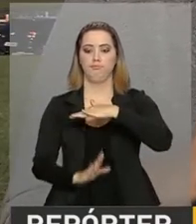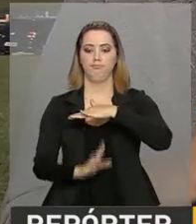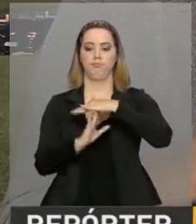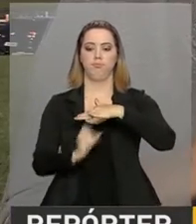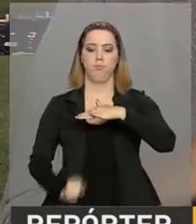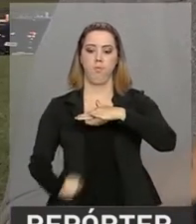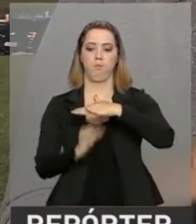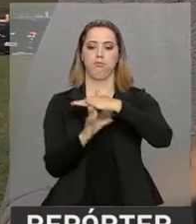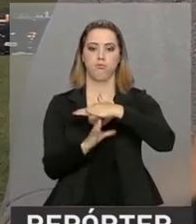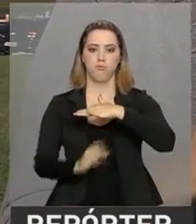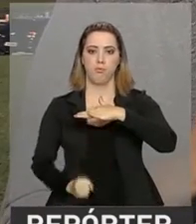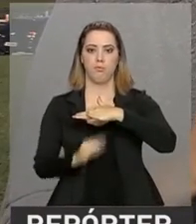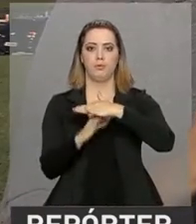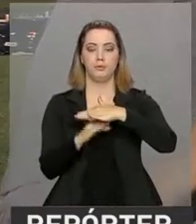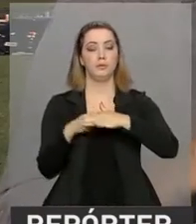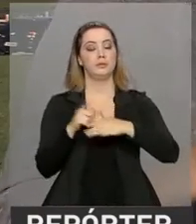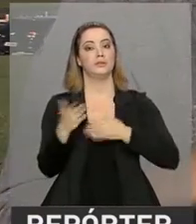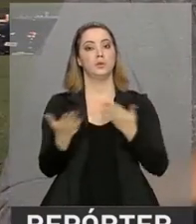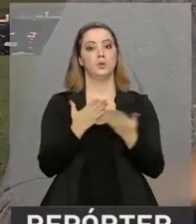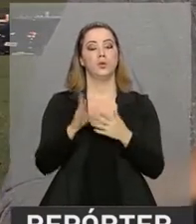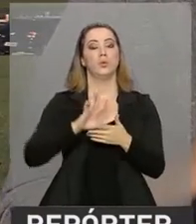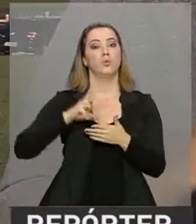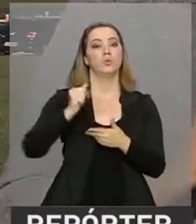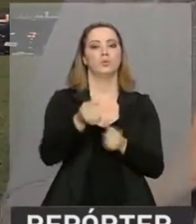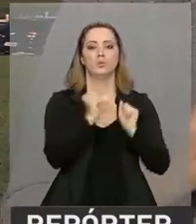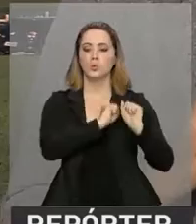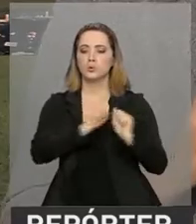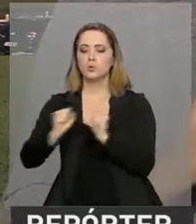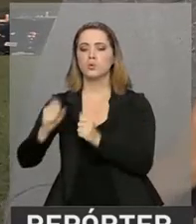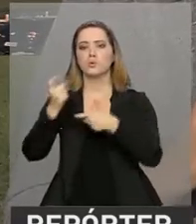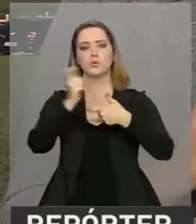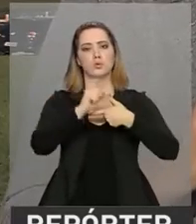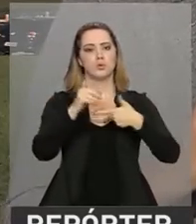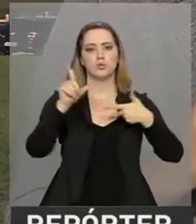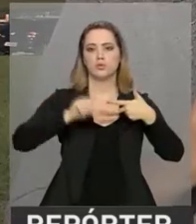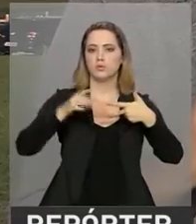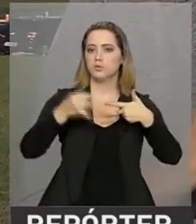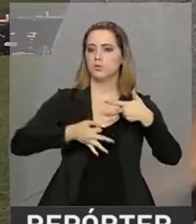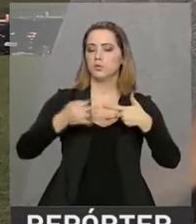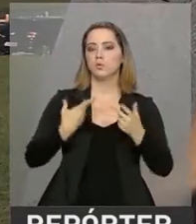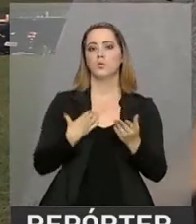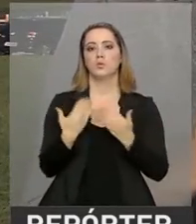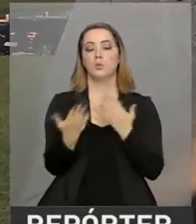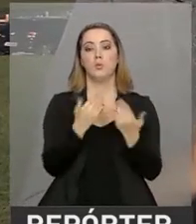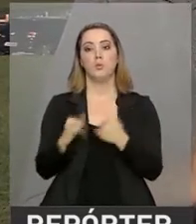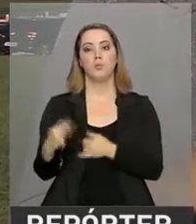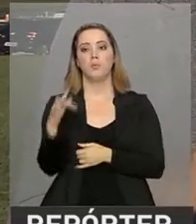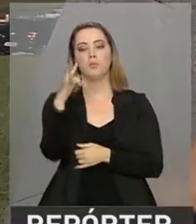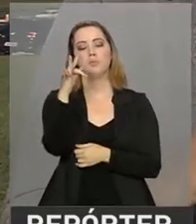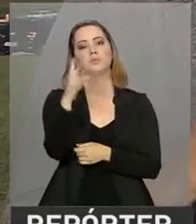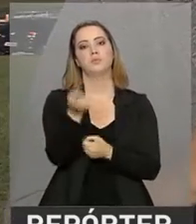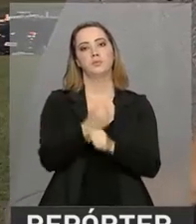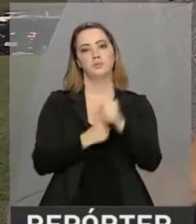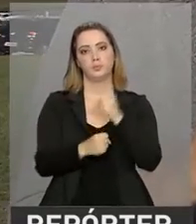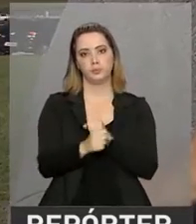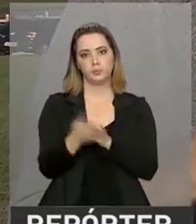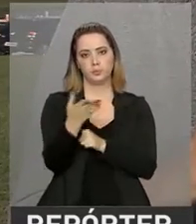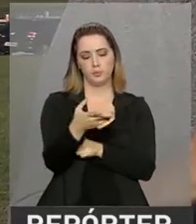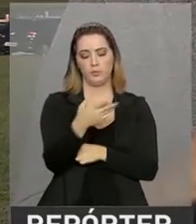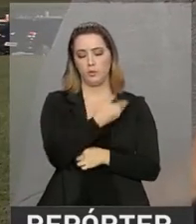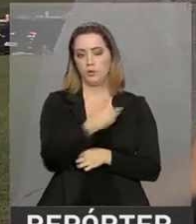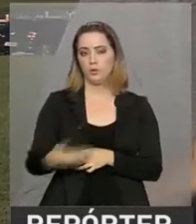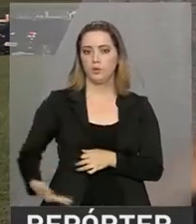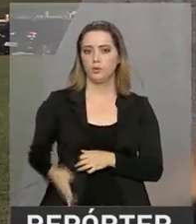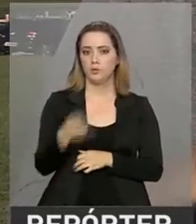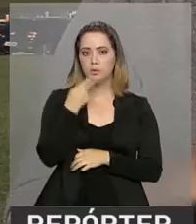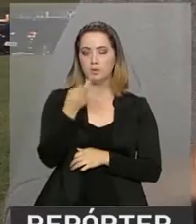da União, incluindo os poderes legislativo e judiciário, não deverá ser maior que a inflação do ano anterior. Segundo o governo, o